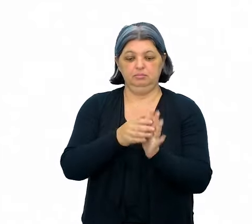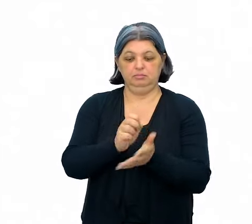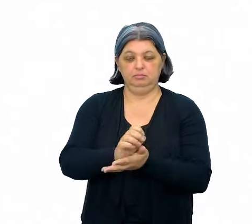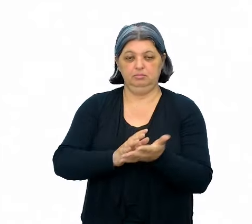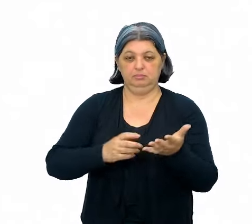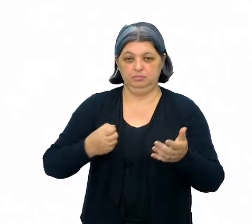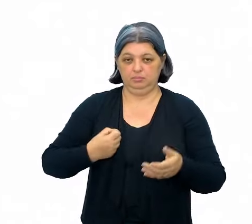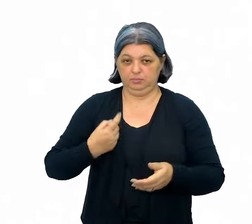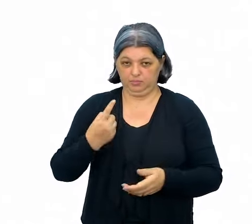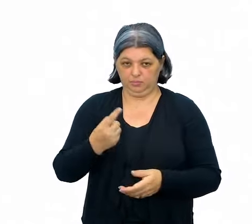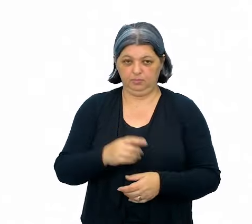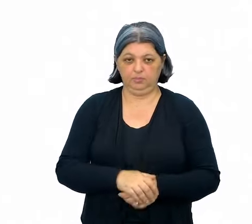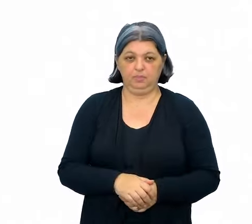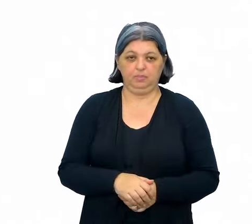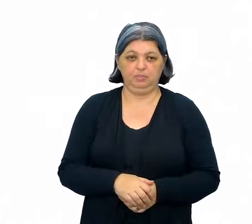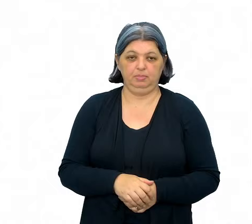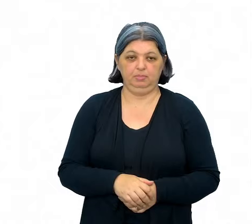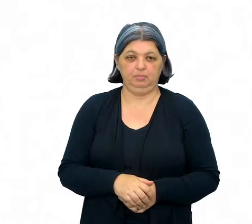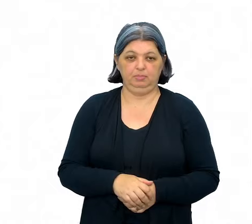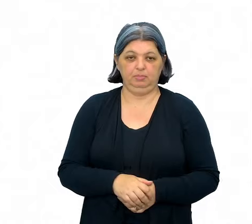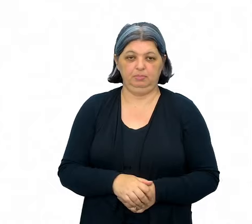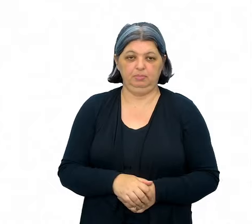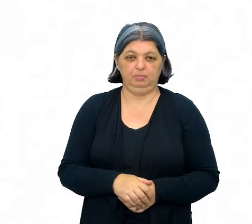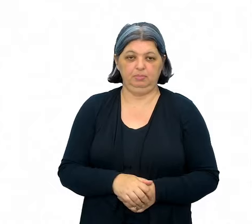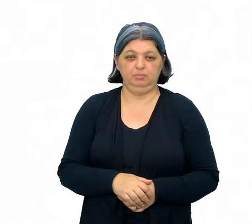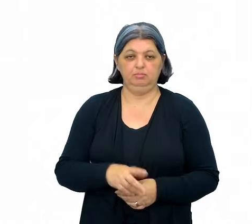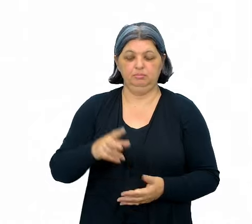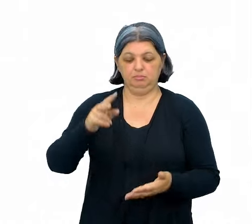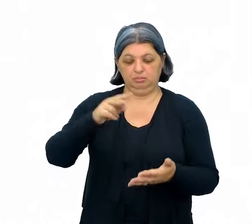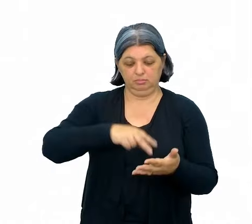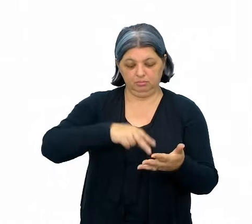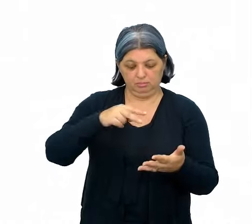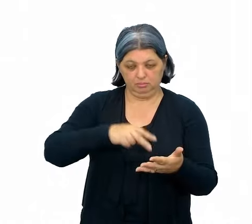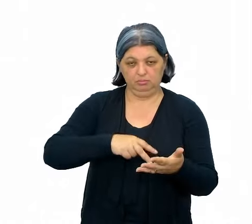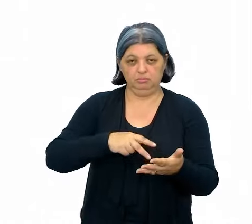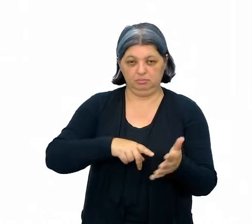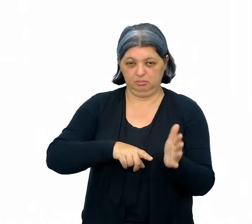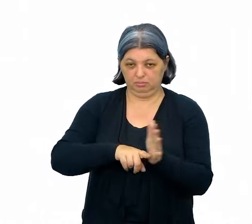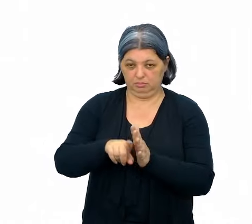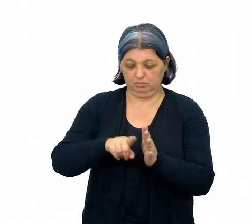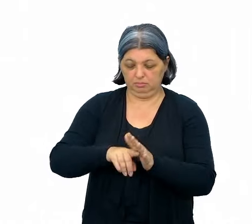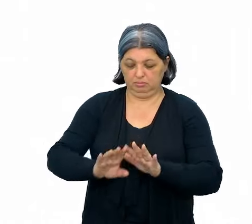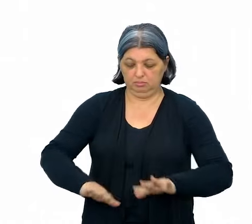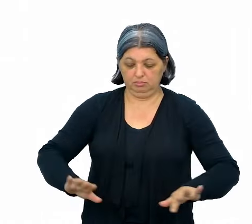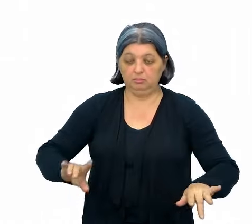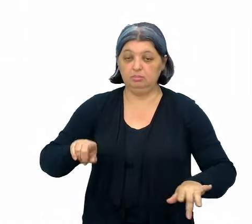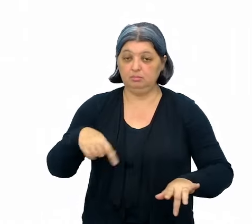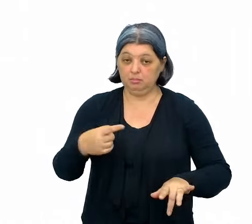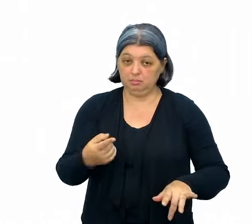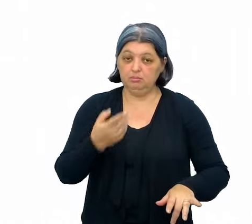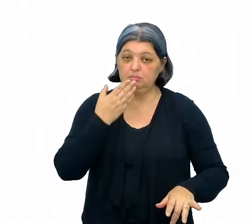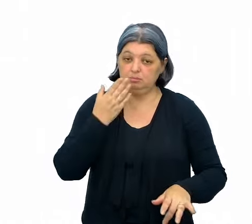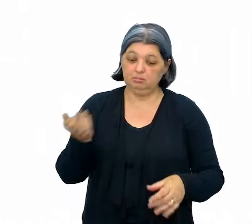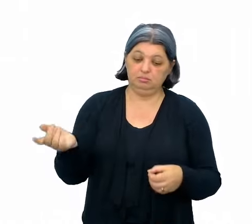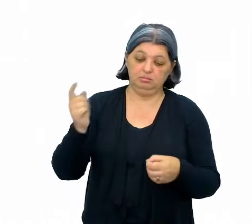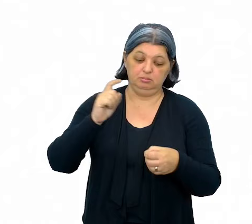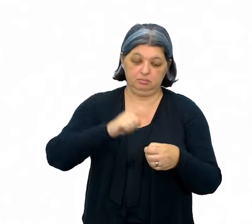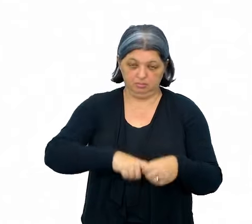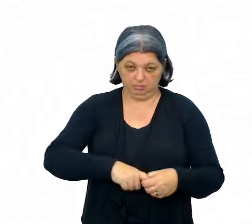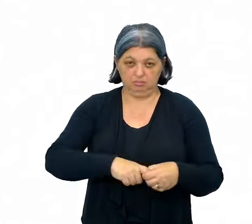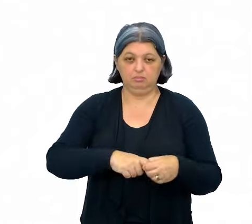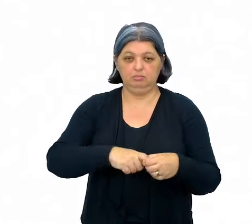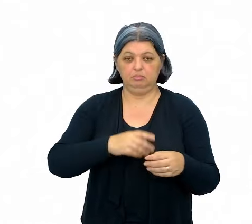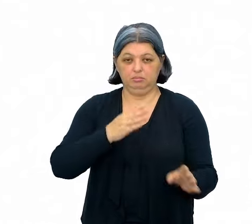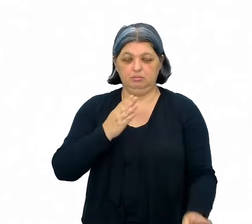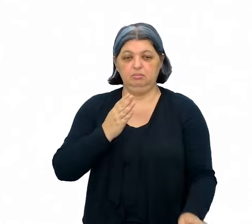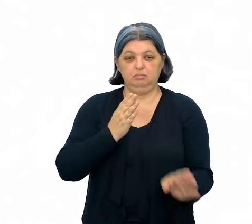que leia as perguntas para as crianças, depois peça que voltem ao texto para encontrar a